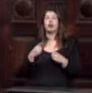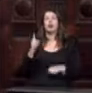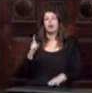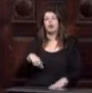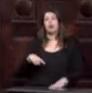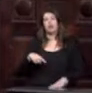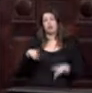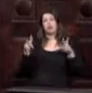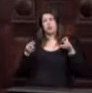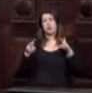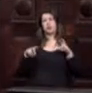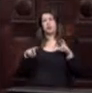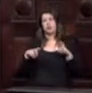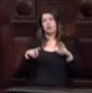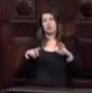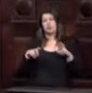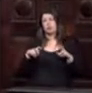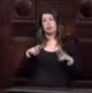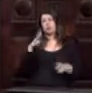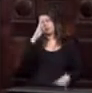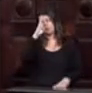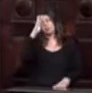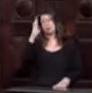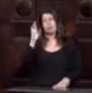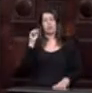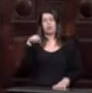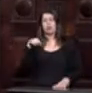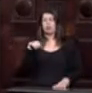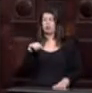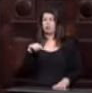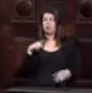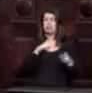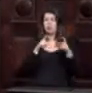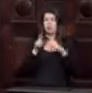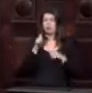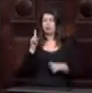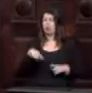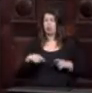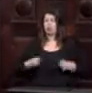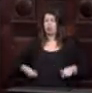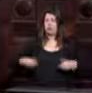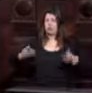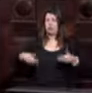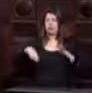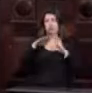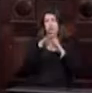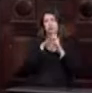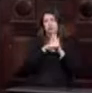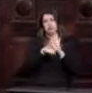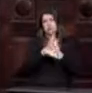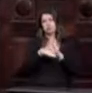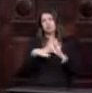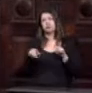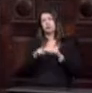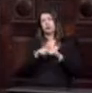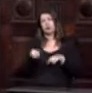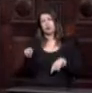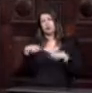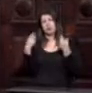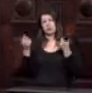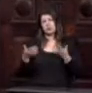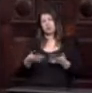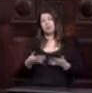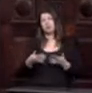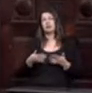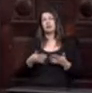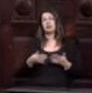a um aspecto que eu acho que é central nesse debate sobre o teto de gastos e sobre a relação entre os poderes. Ela diz respeito